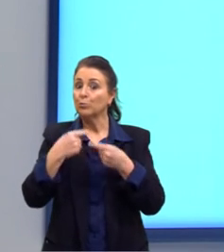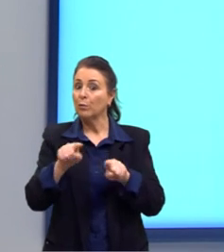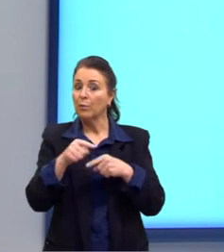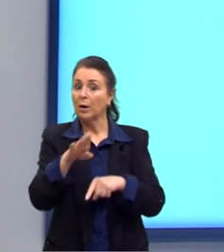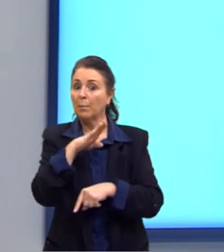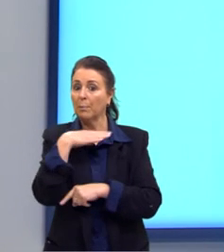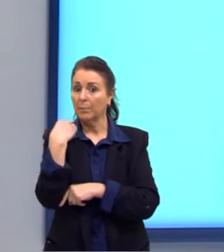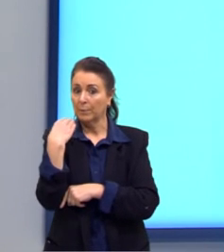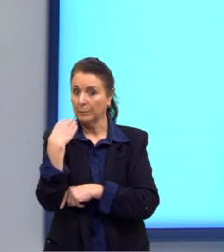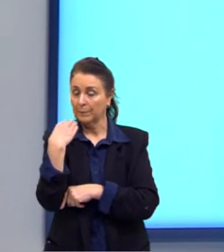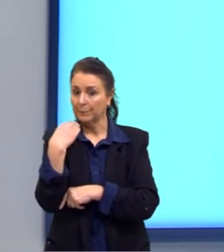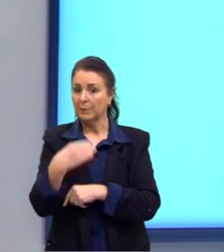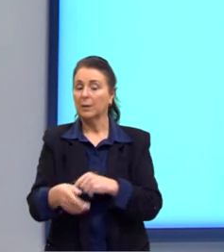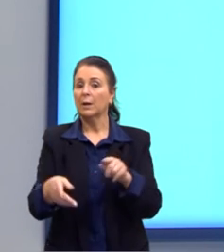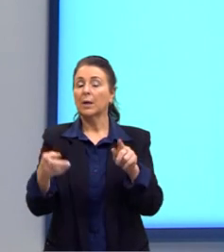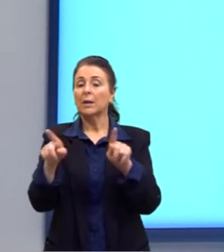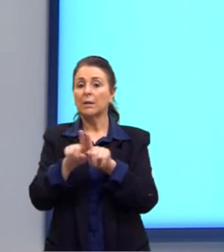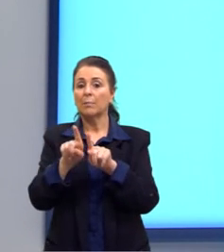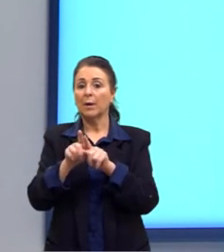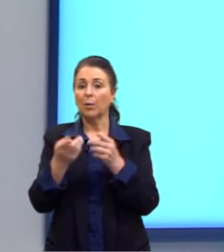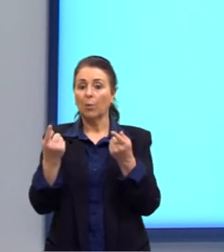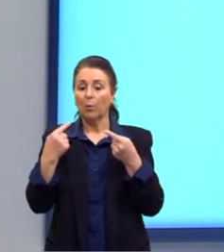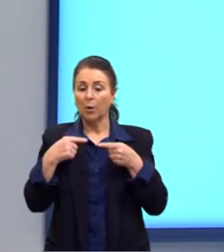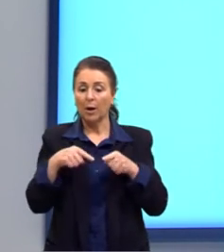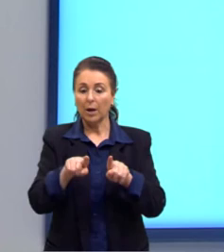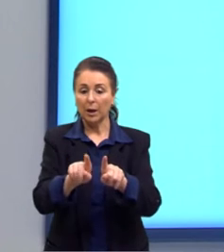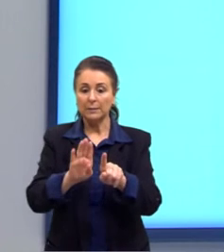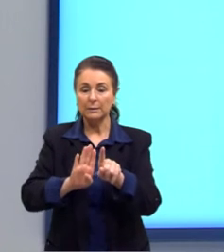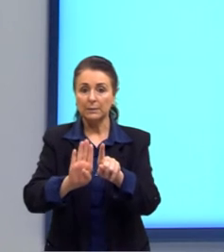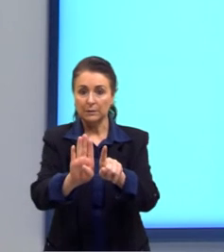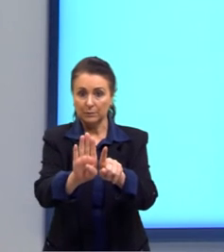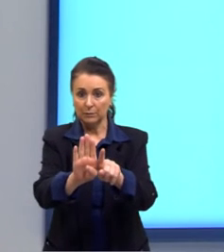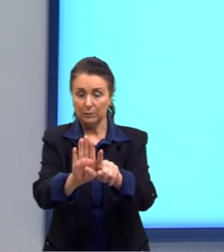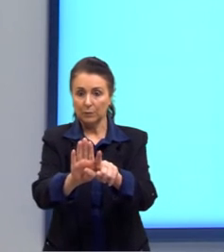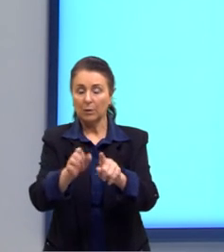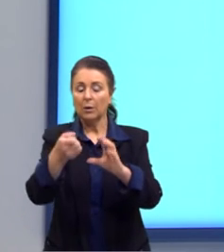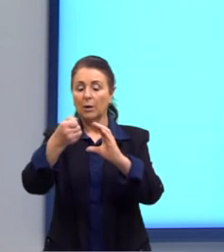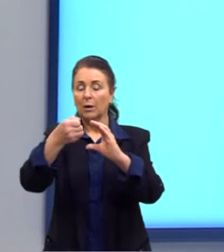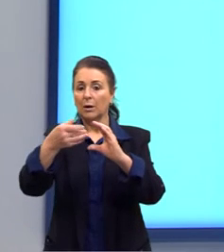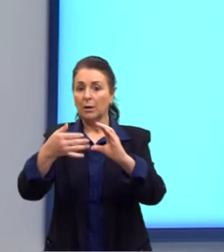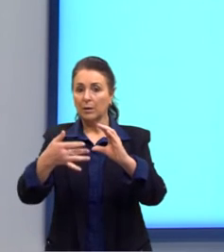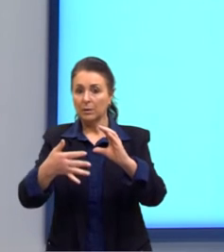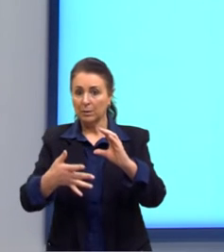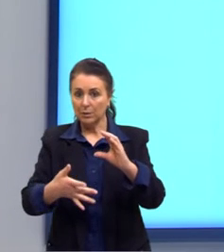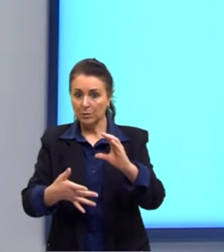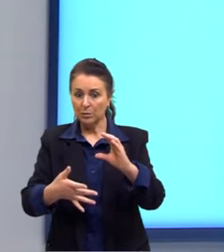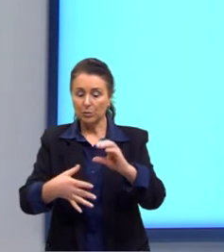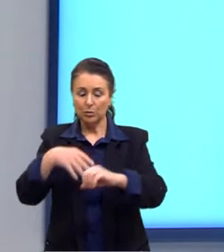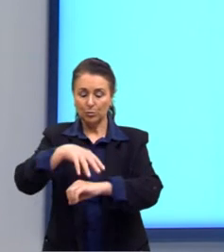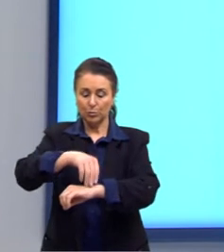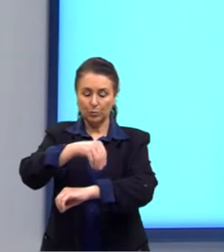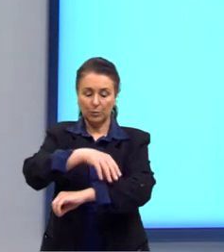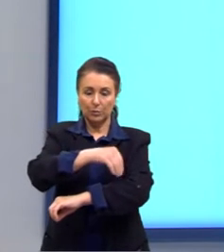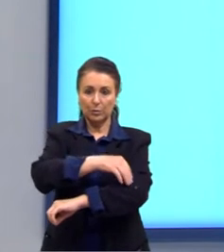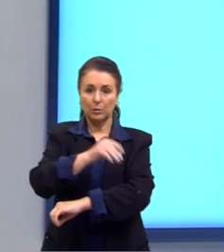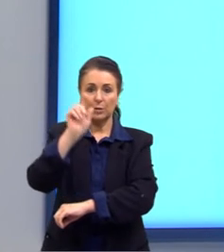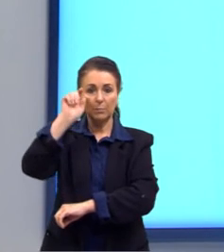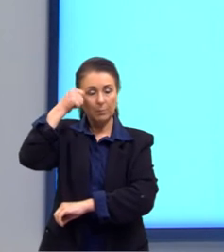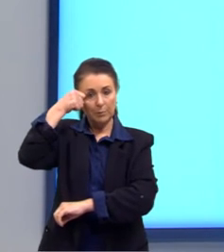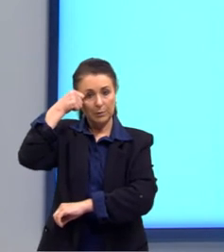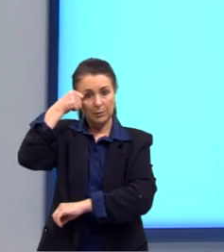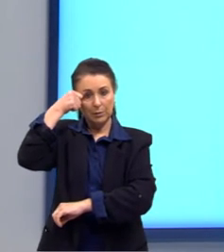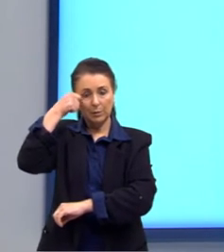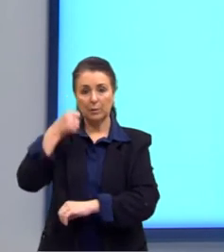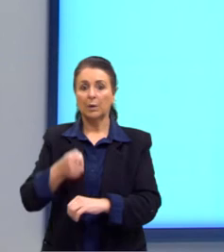e também recessivo eu dá a característica de pelagem preta A